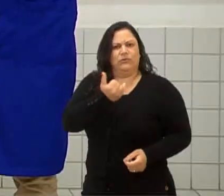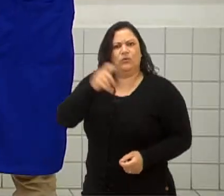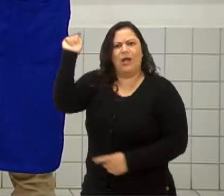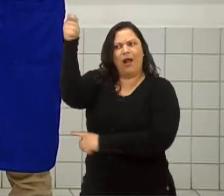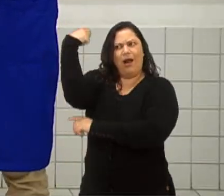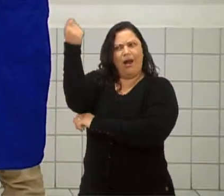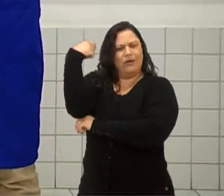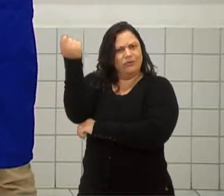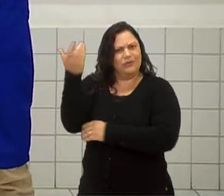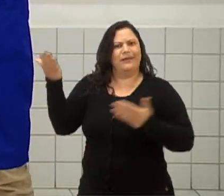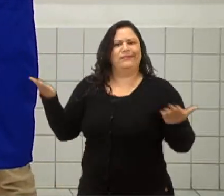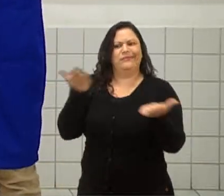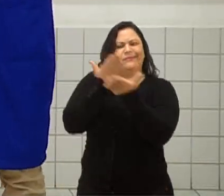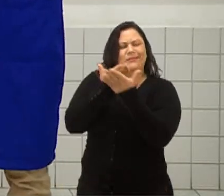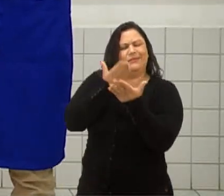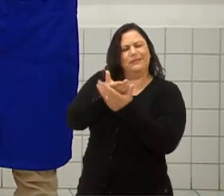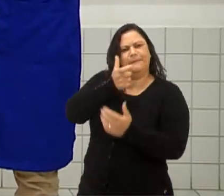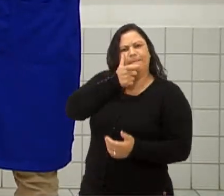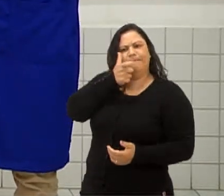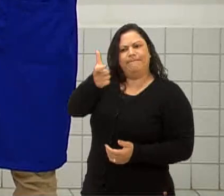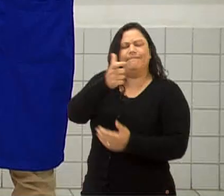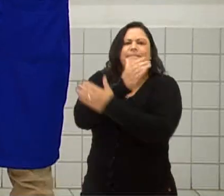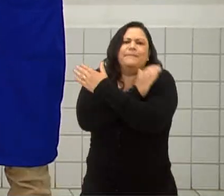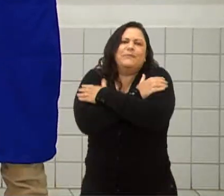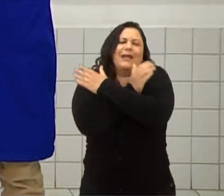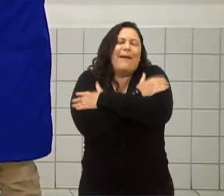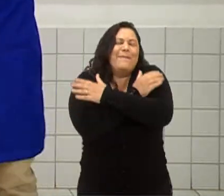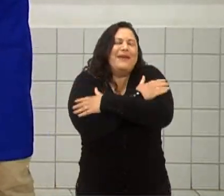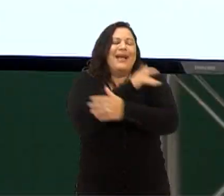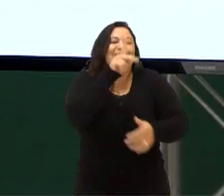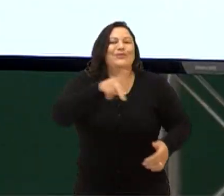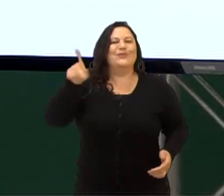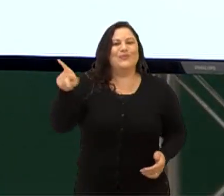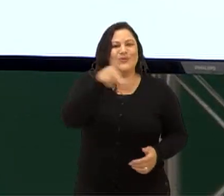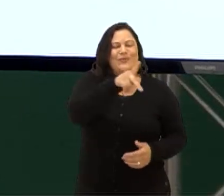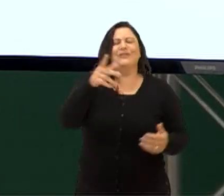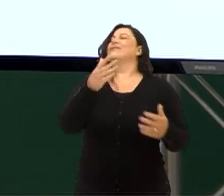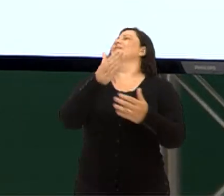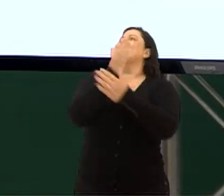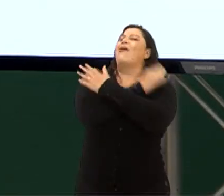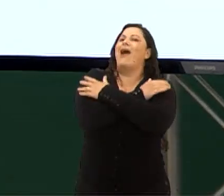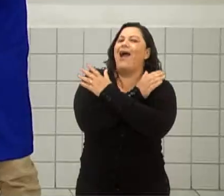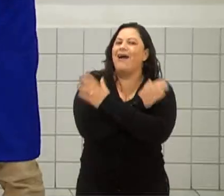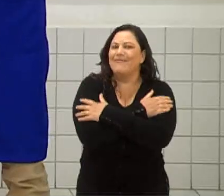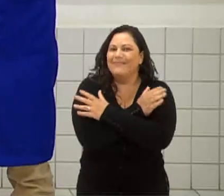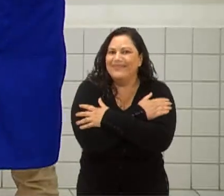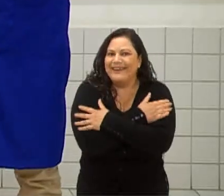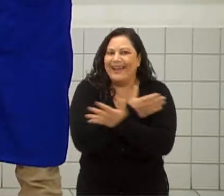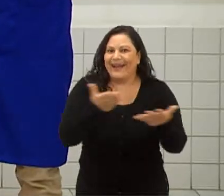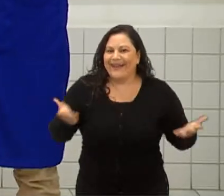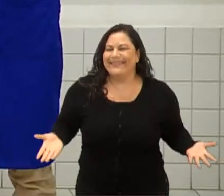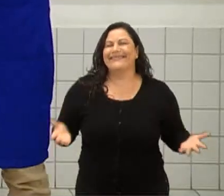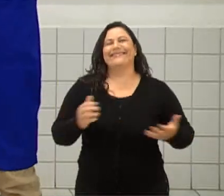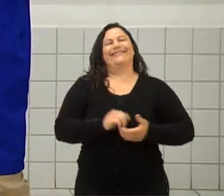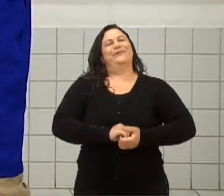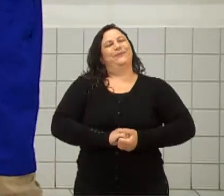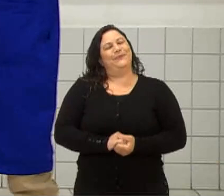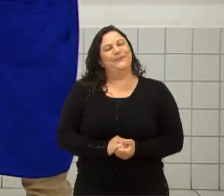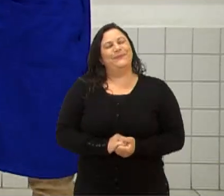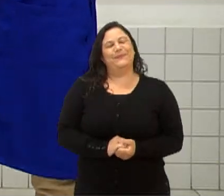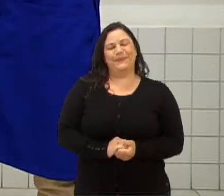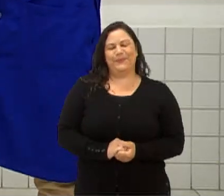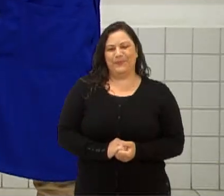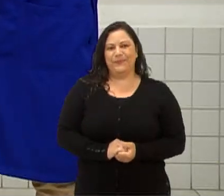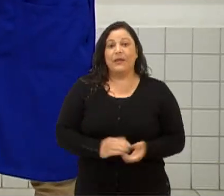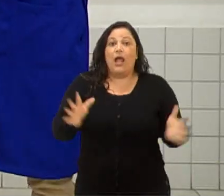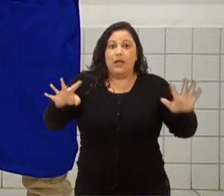Só. Manda um abraço para o professor Polese, do Colégio Santa Cândida. Um abraço, professor. Tá bom? Pessoal, olha